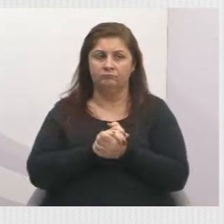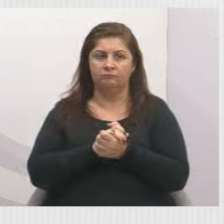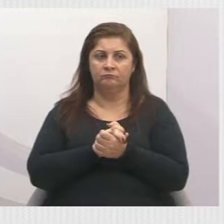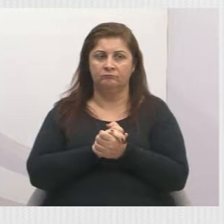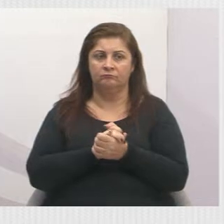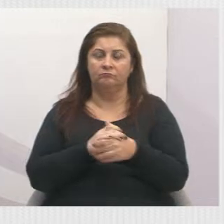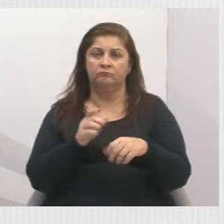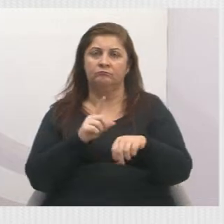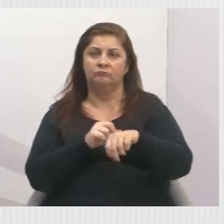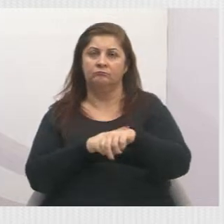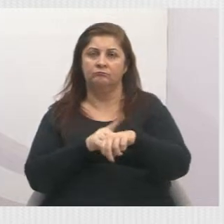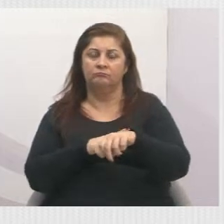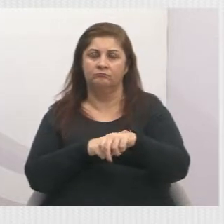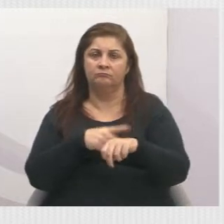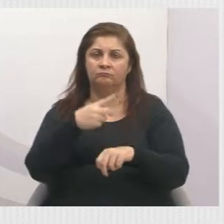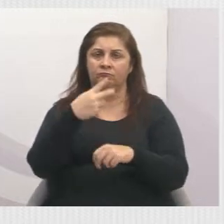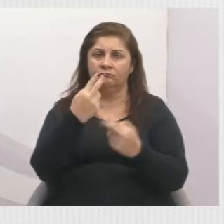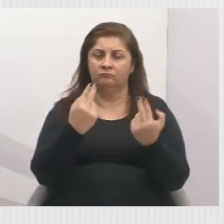o tempo de